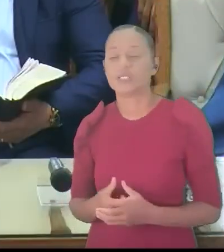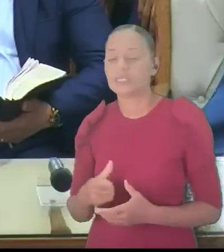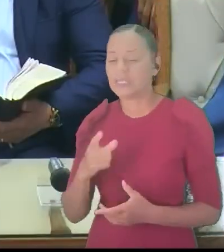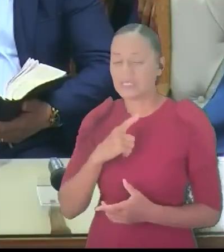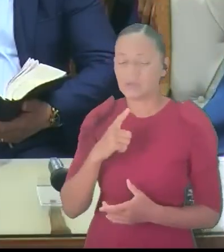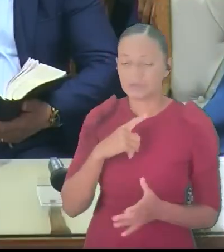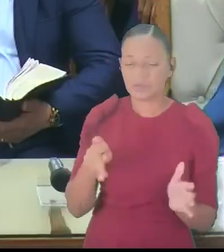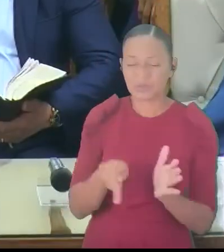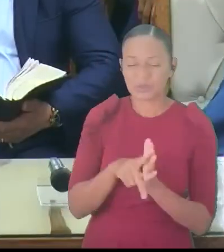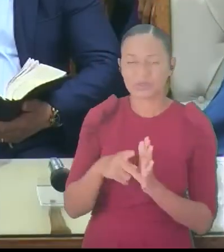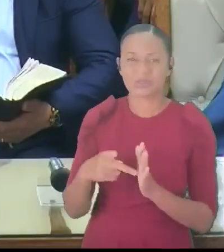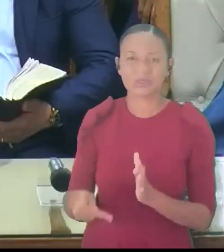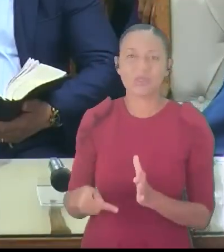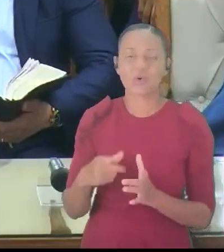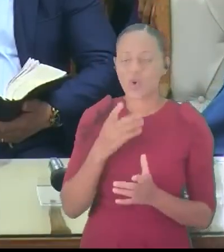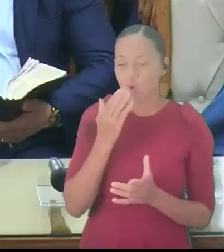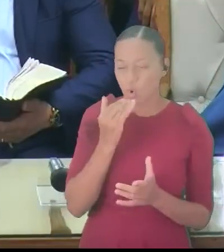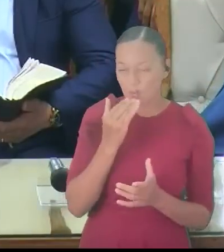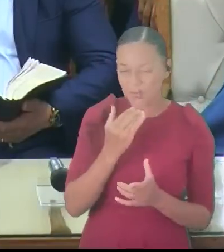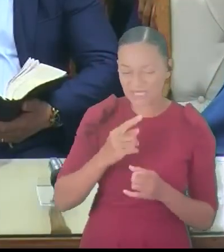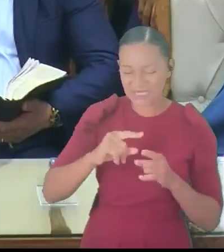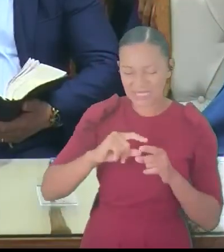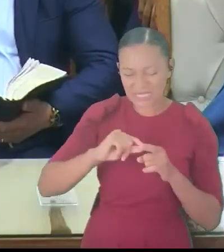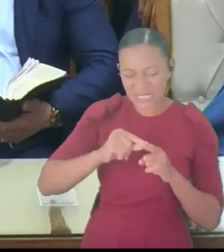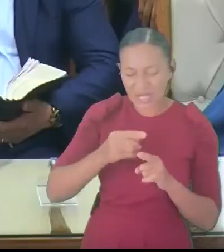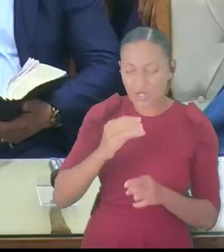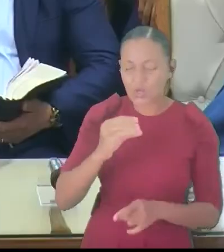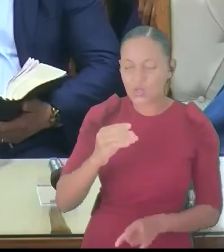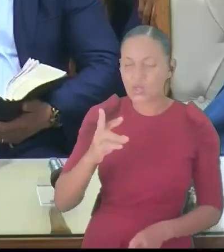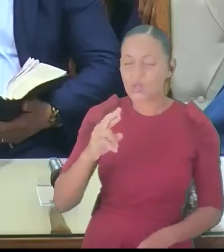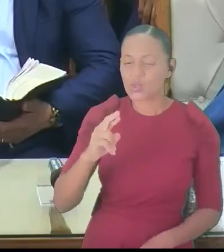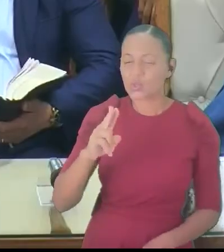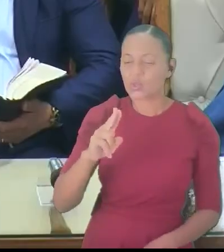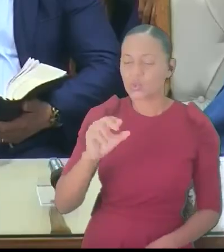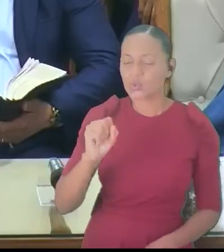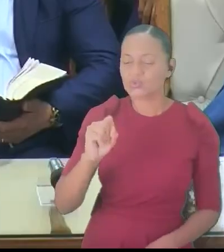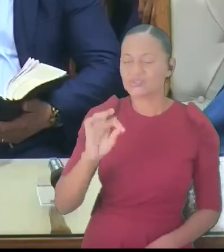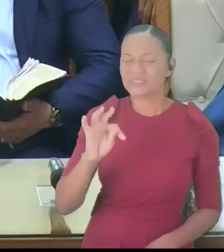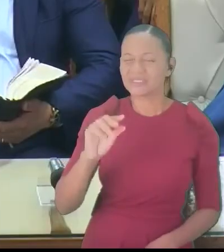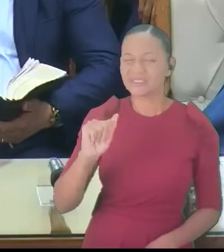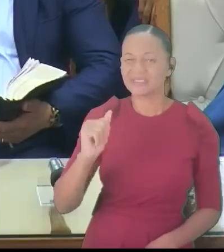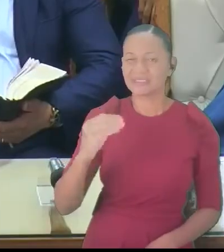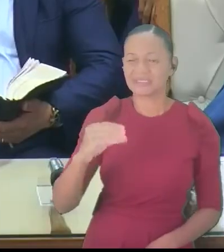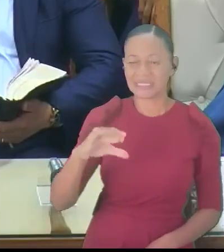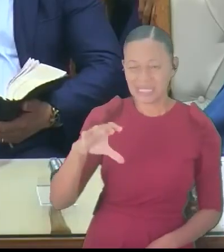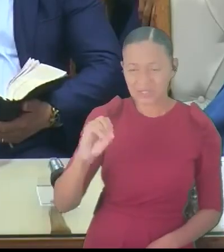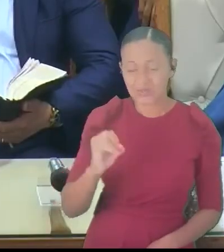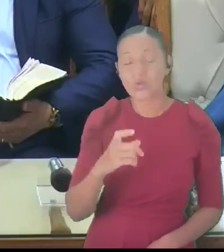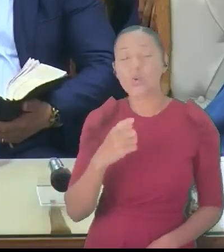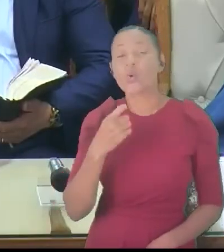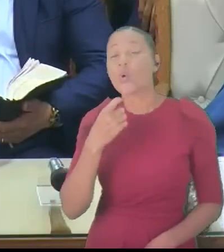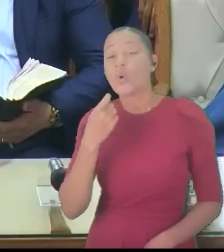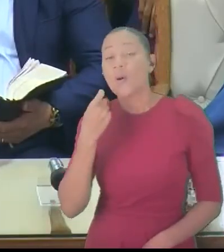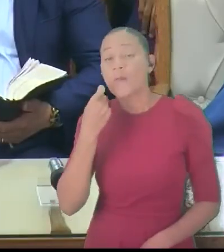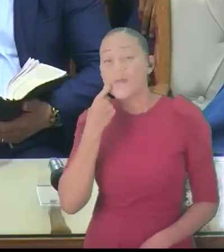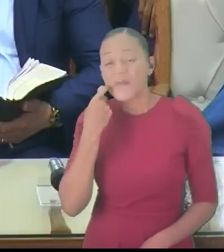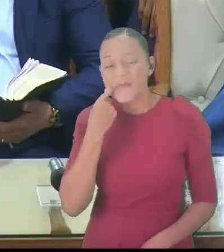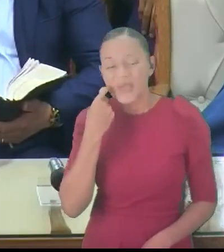crustáceo, não podia comer peixe de couro, só podia comer peixe